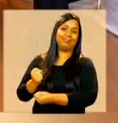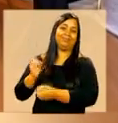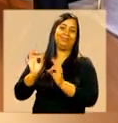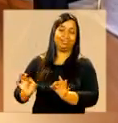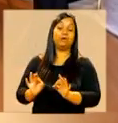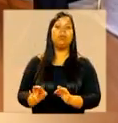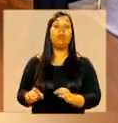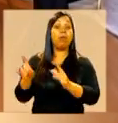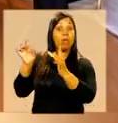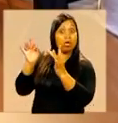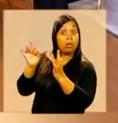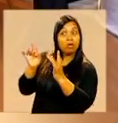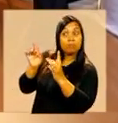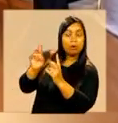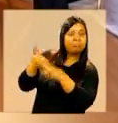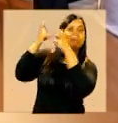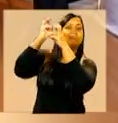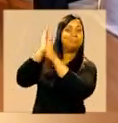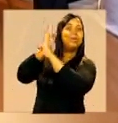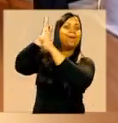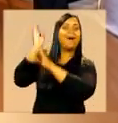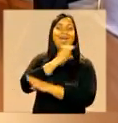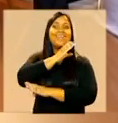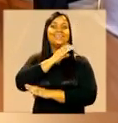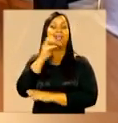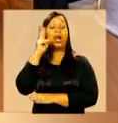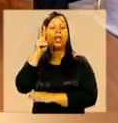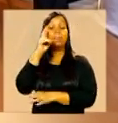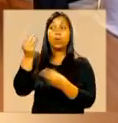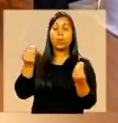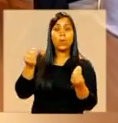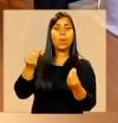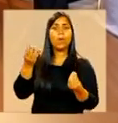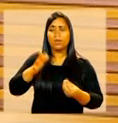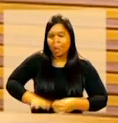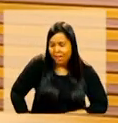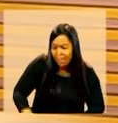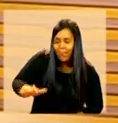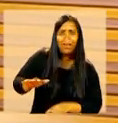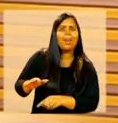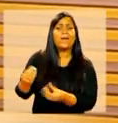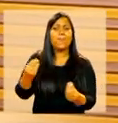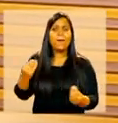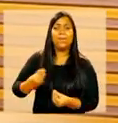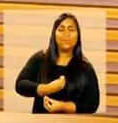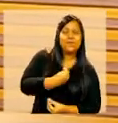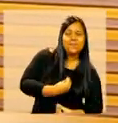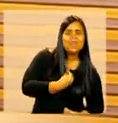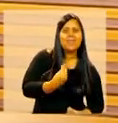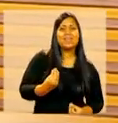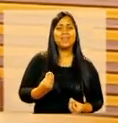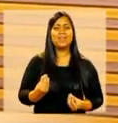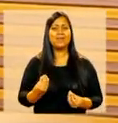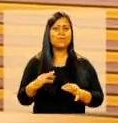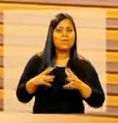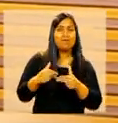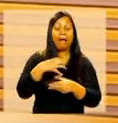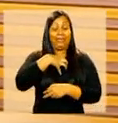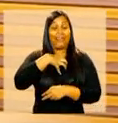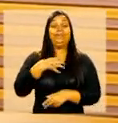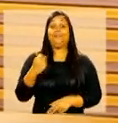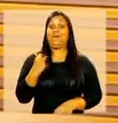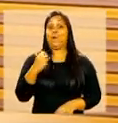uma identificação muito rápida ali, né? De lembrar de como é que, às vezes, foi na infância, como é que se viveu e aquilo toca muito